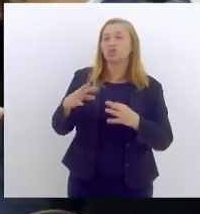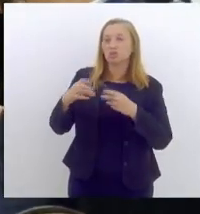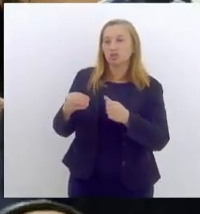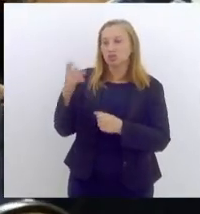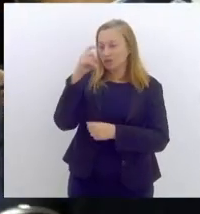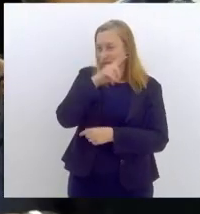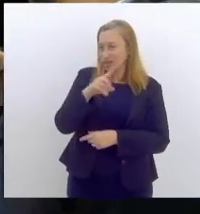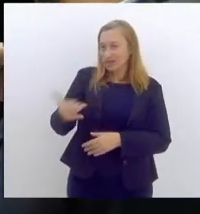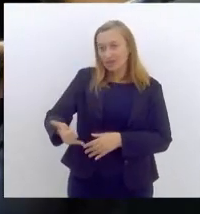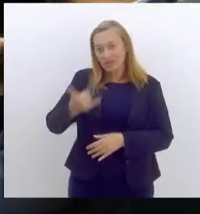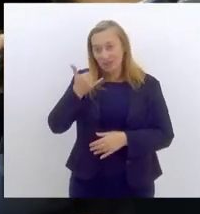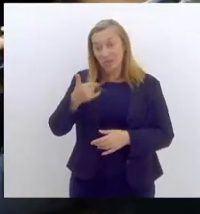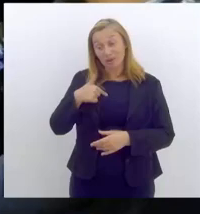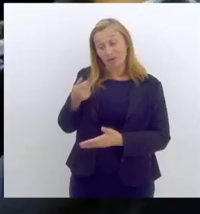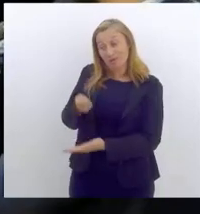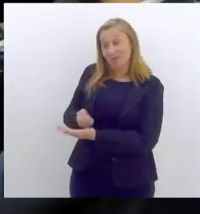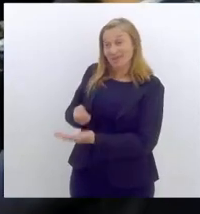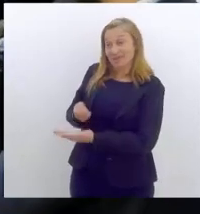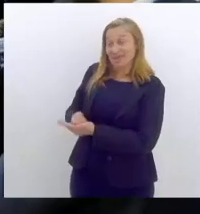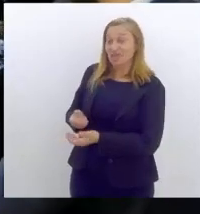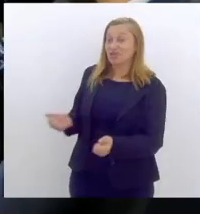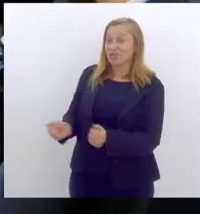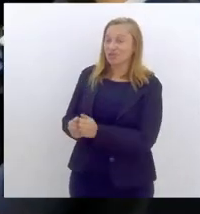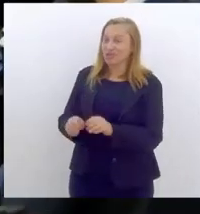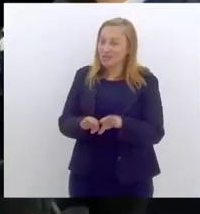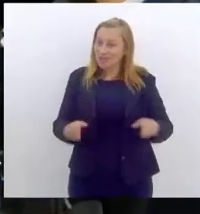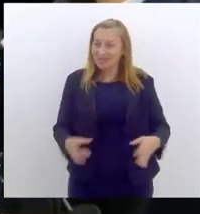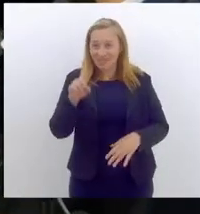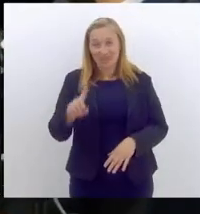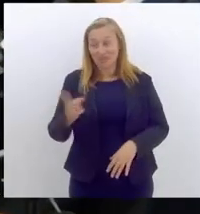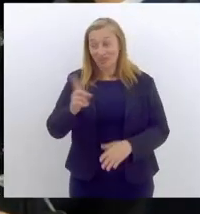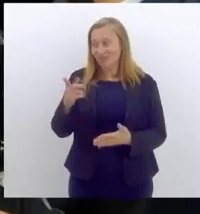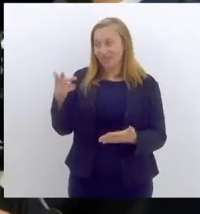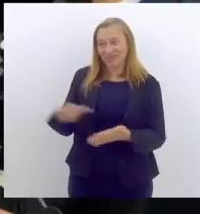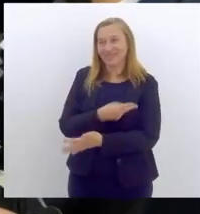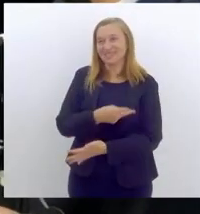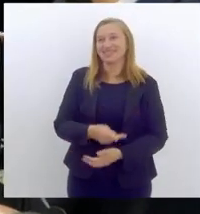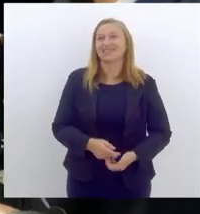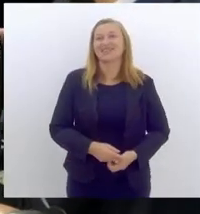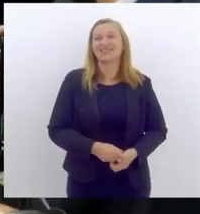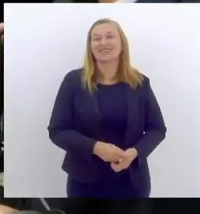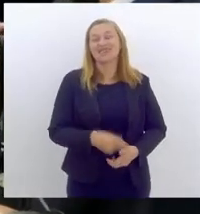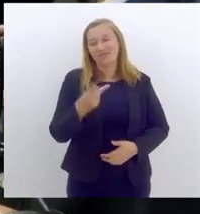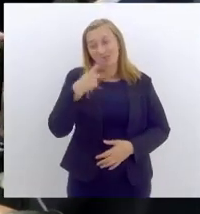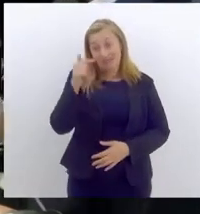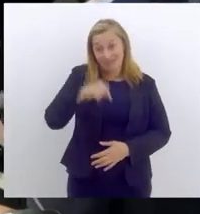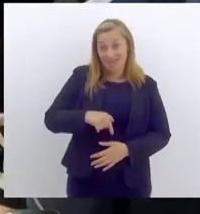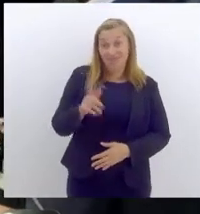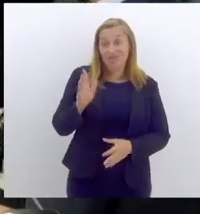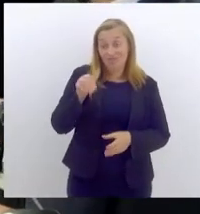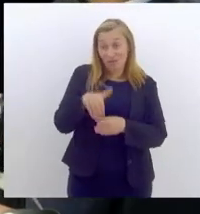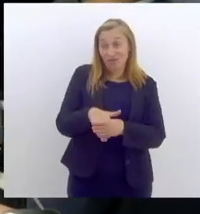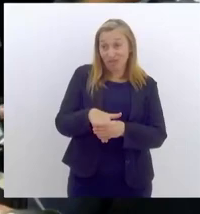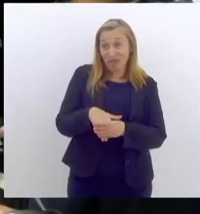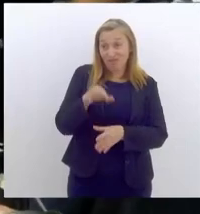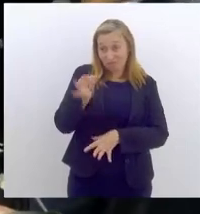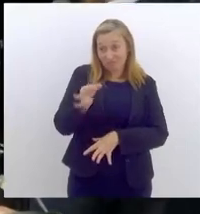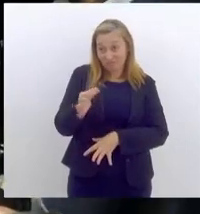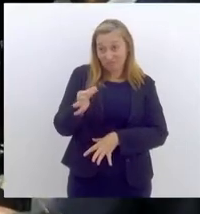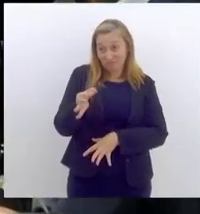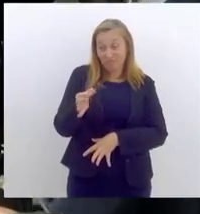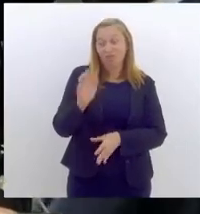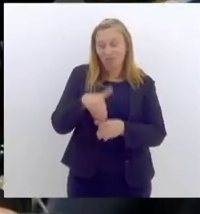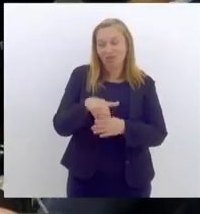aqui nós vamos cobrar juntos, na mesa diretora, que isso não vai acontecer. E reafirmar aqui e votar com muita convicção, voto